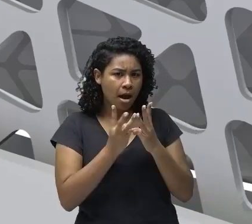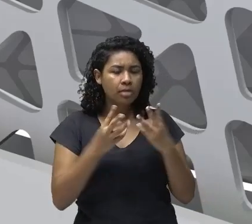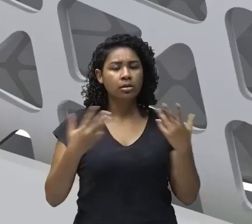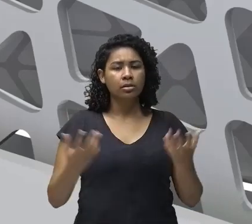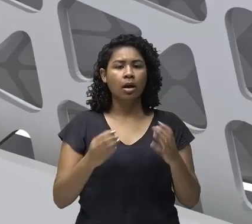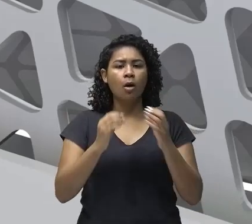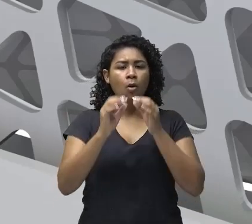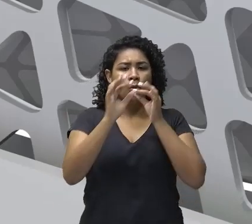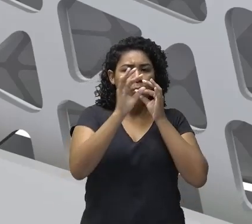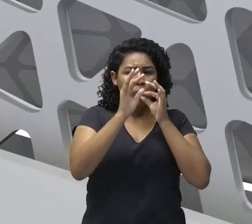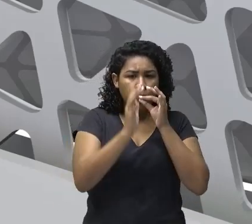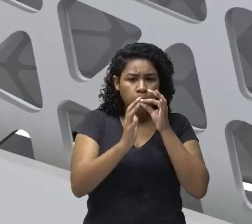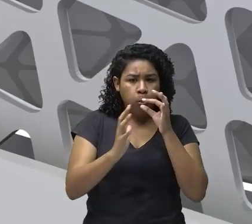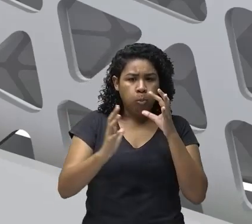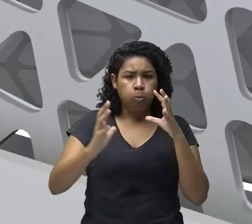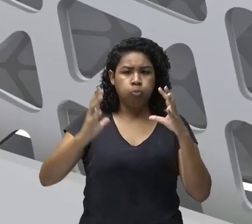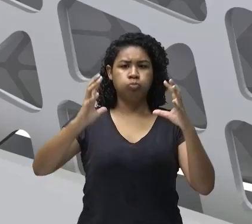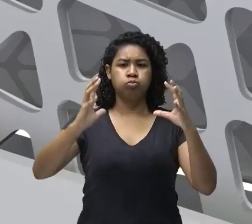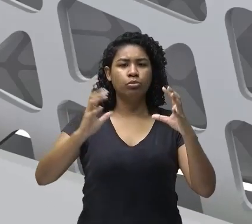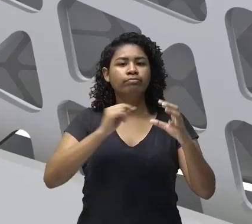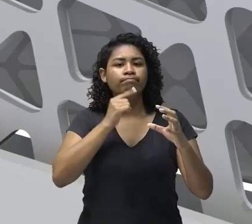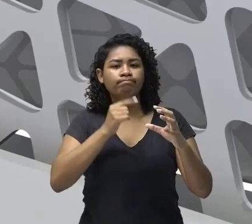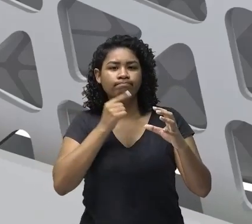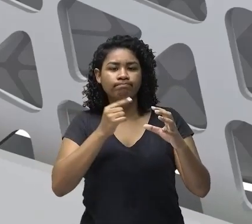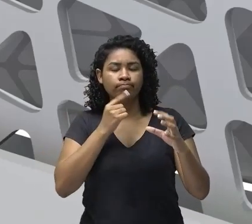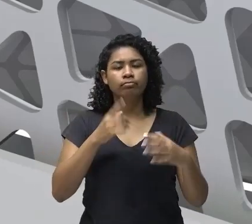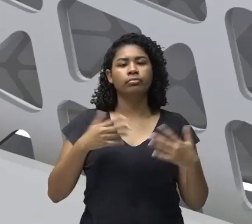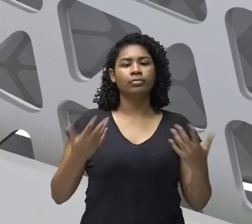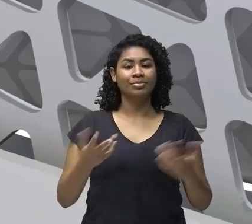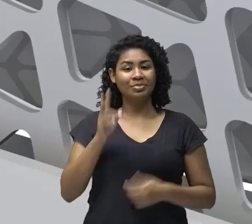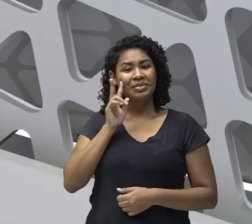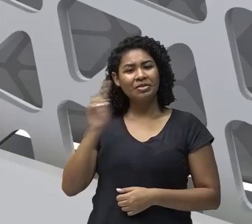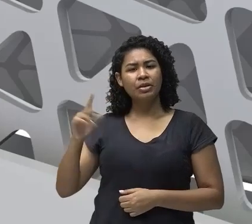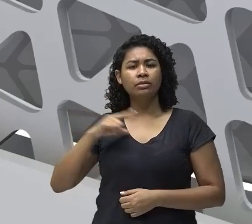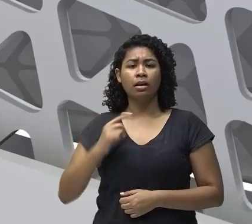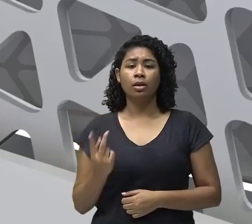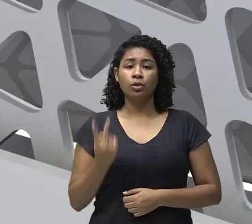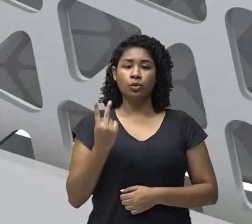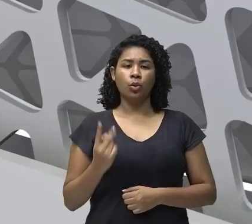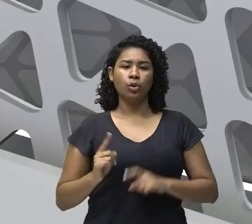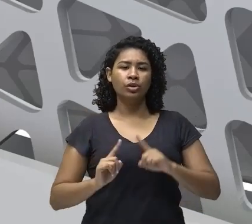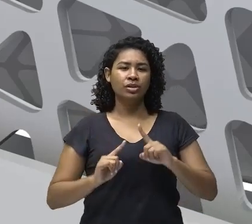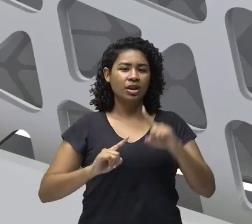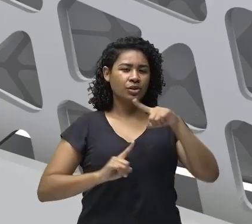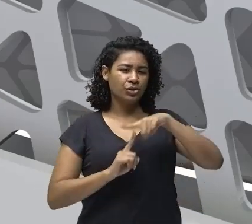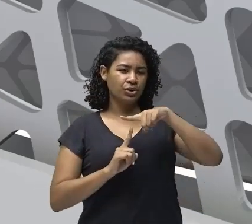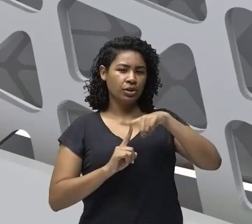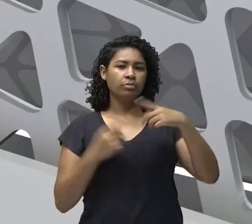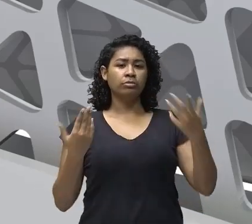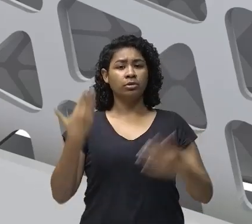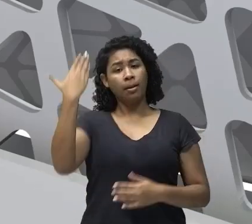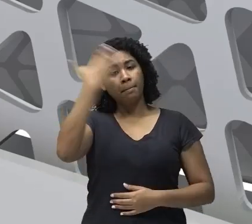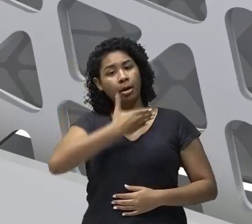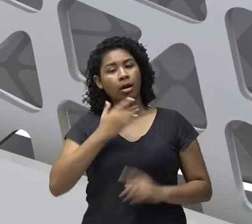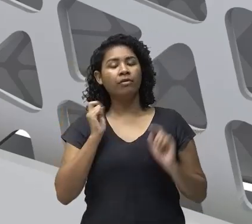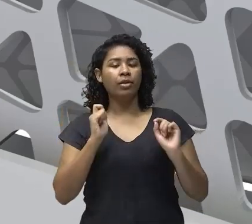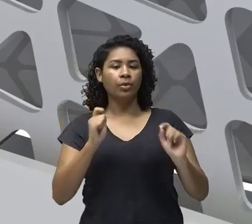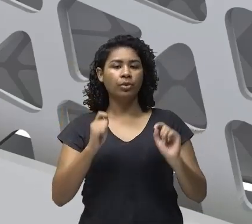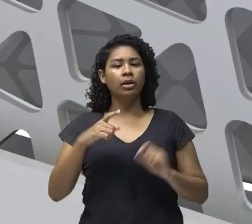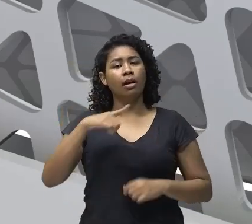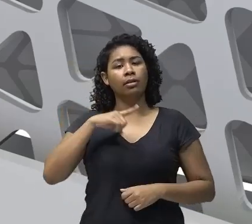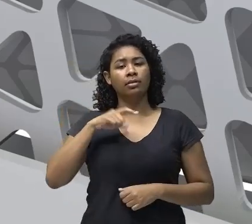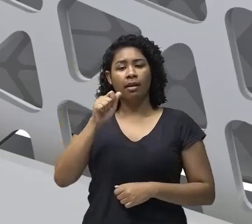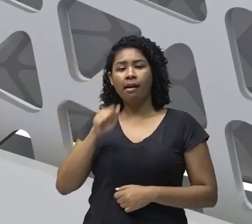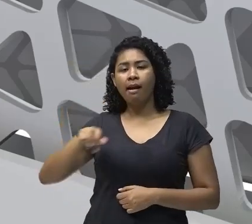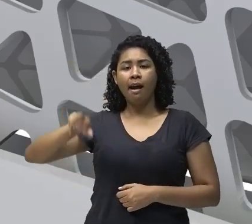aqui um balão cheio e um balão seco. Isso aqui comprova que o ar ocupa espaço. Ele é